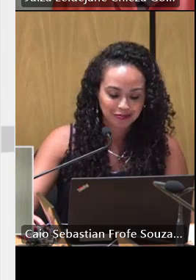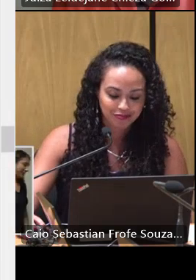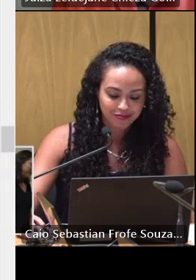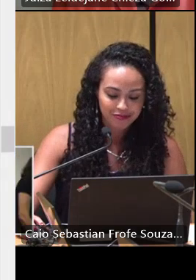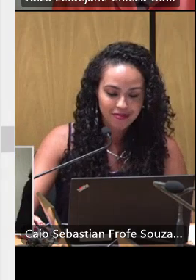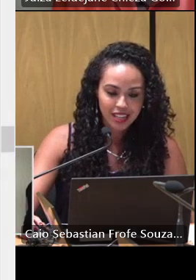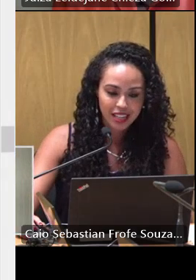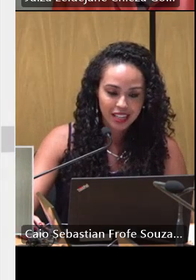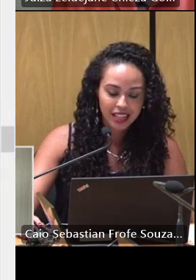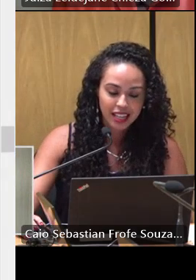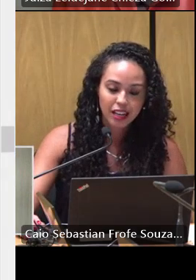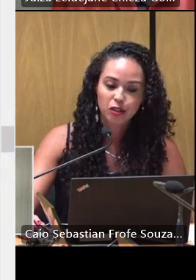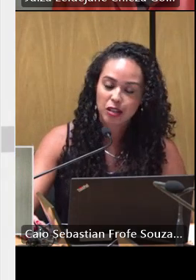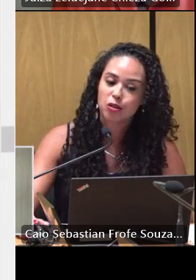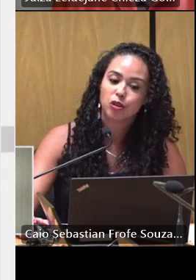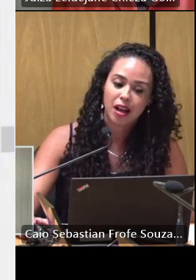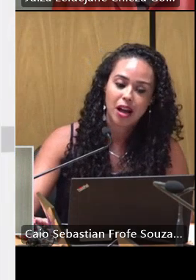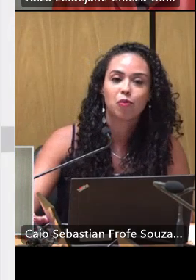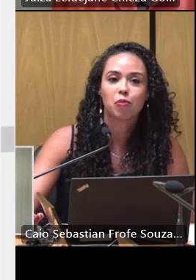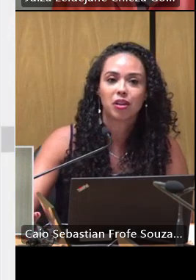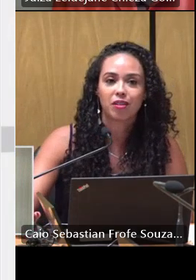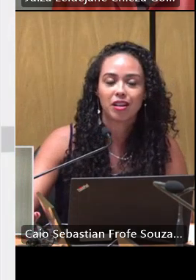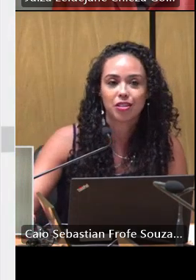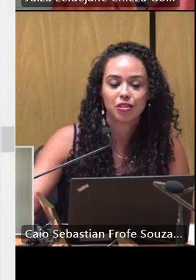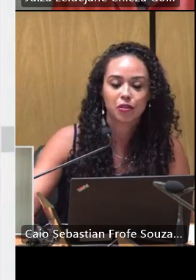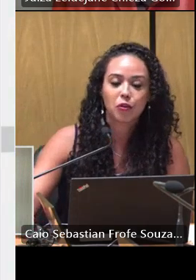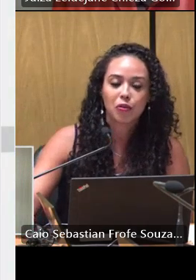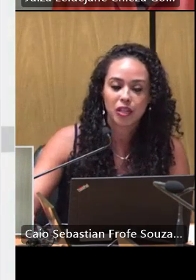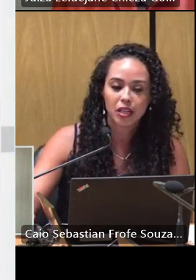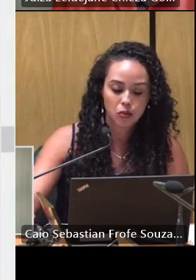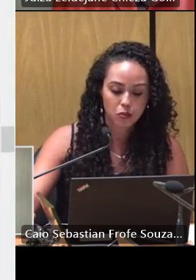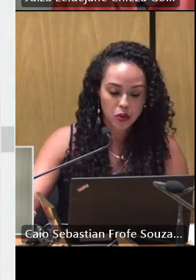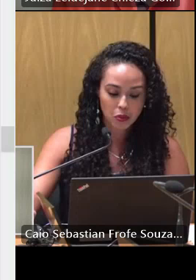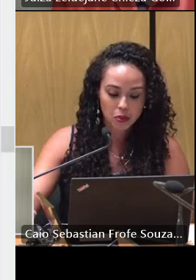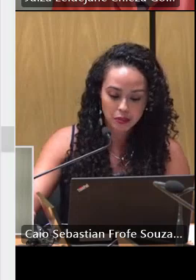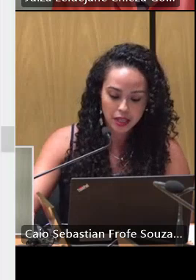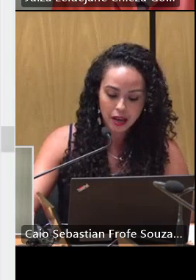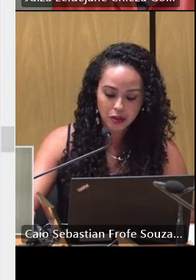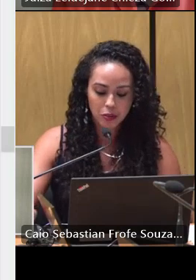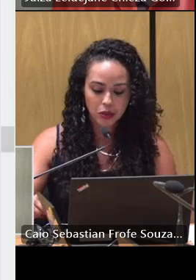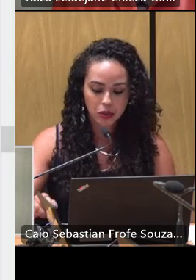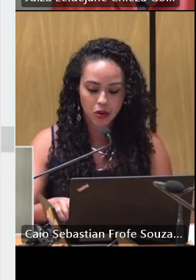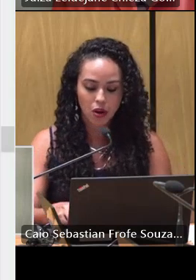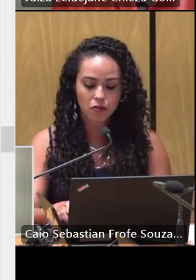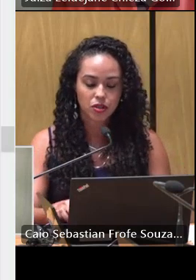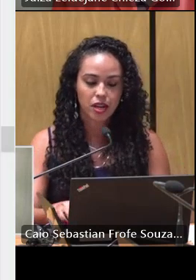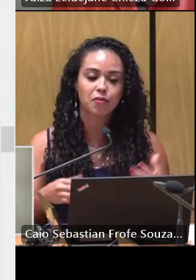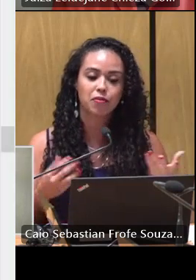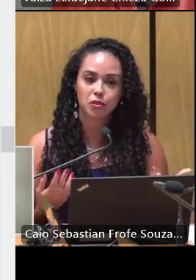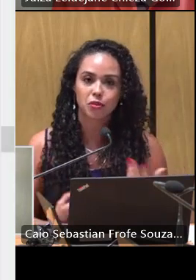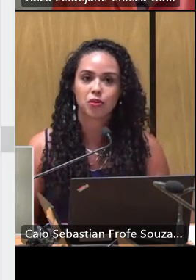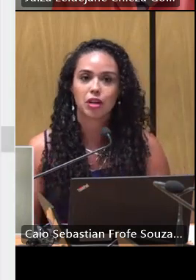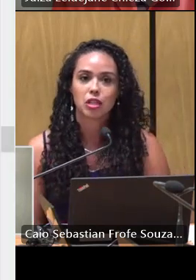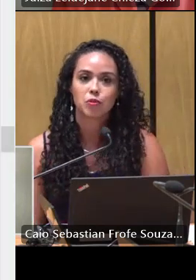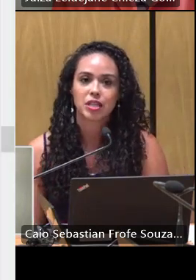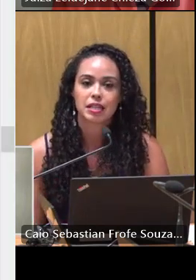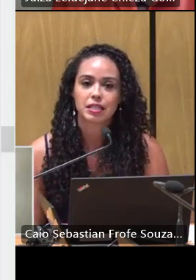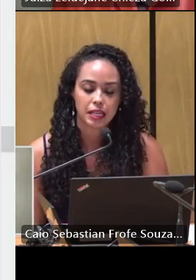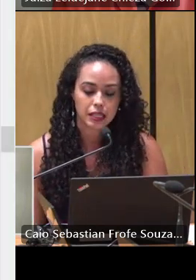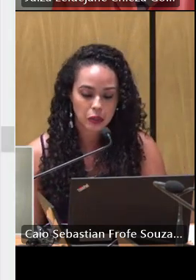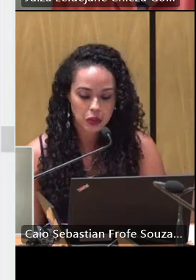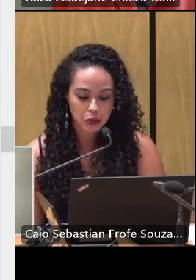assim e aqui eu trago um pouquinho né a gente viu no vídeo um pouco sobre o cemitério dos Pretos novos né que funcionou de